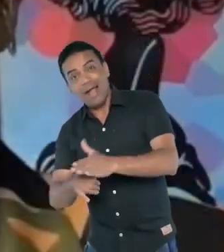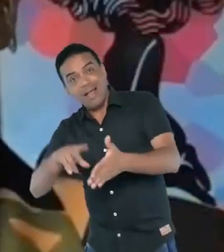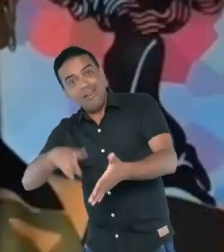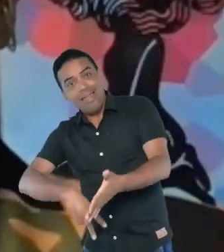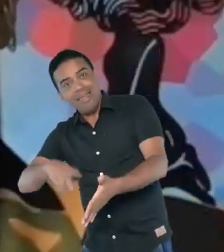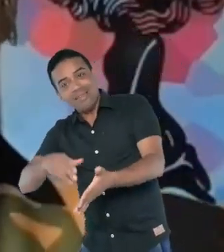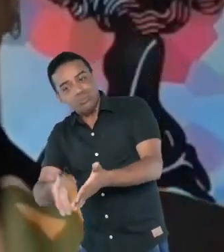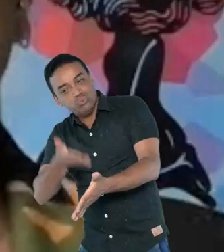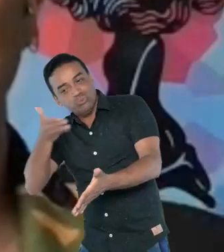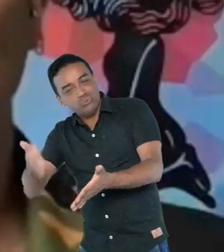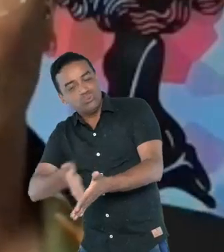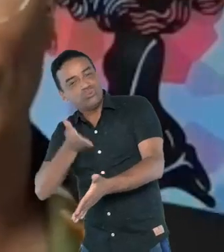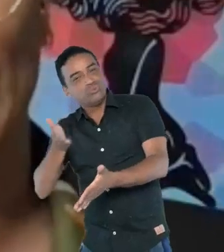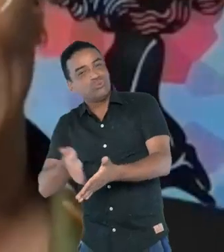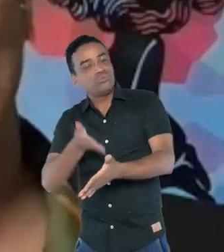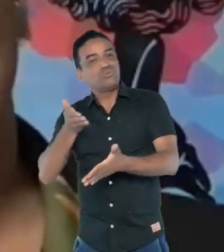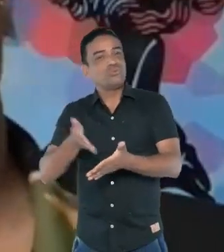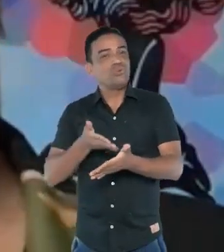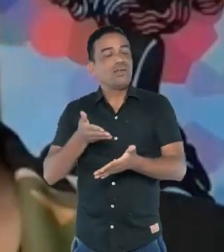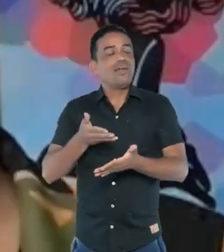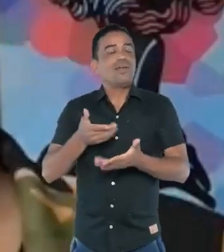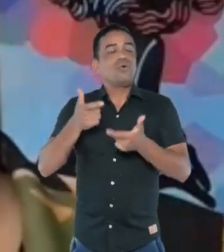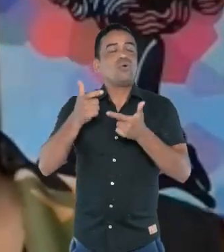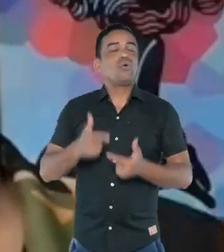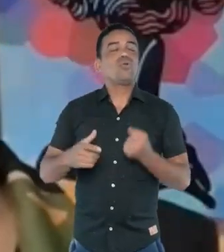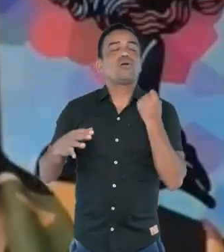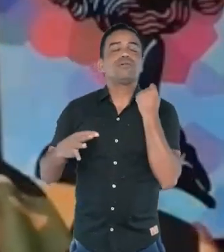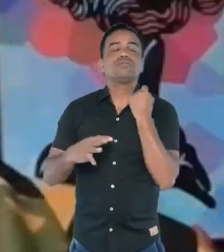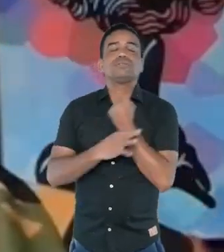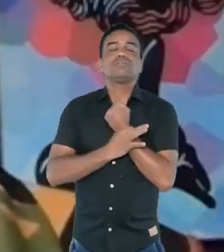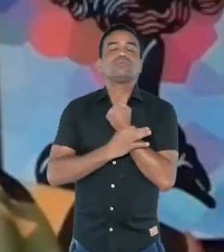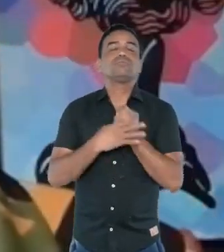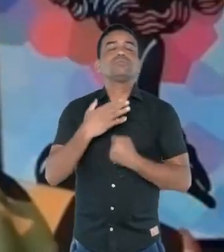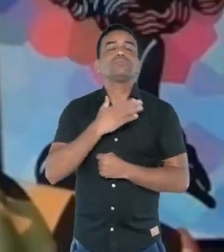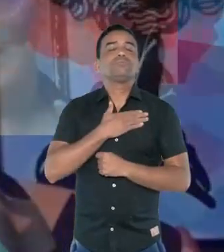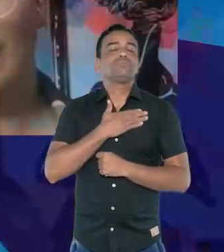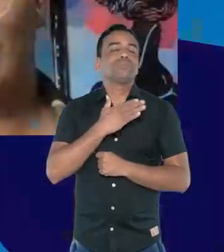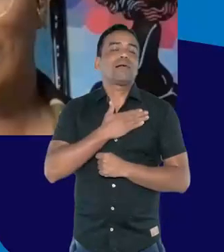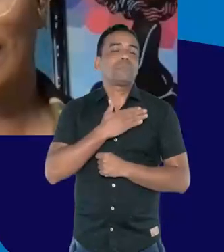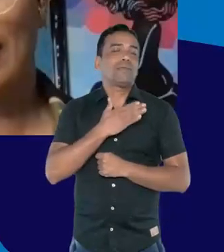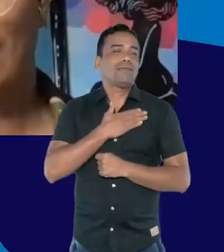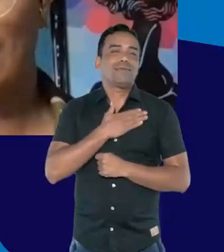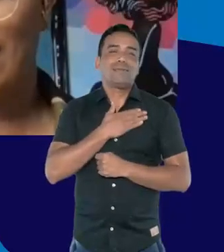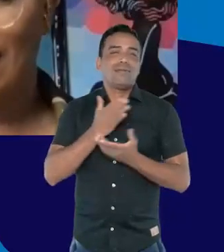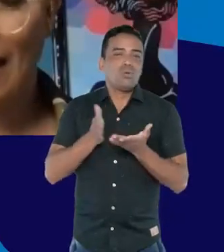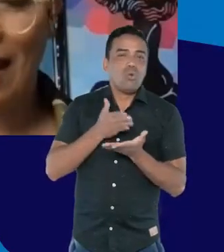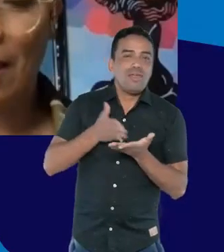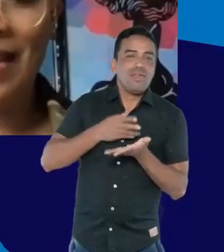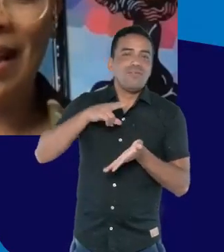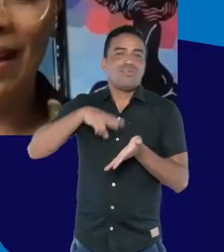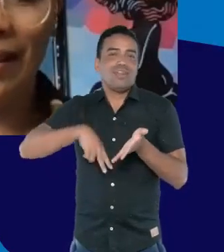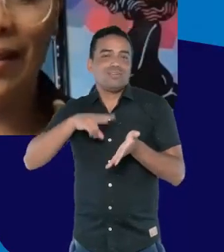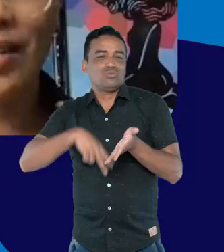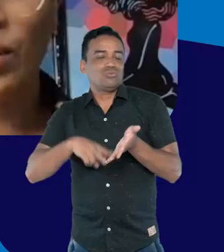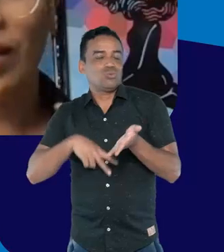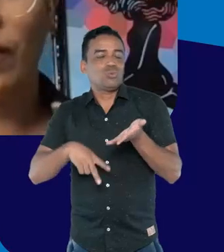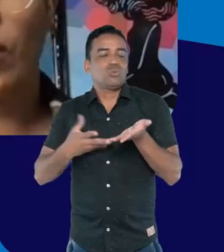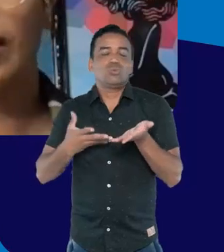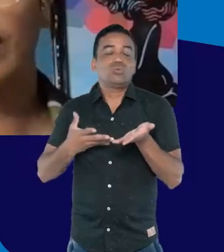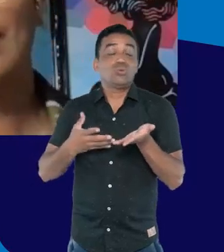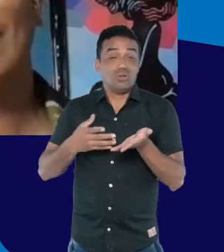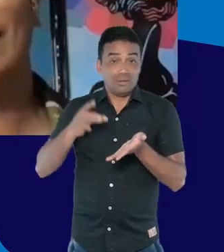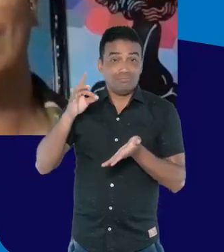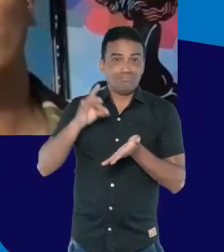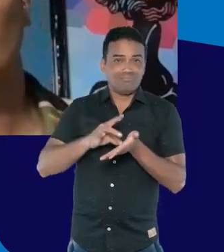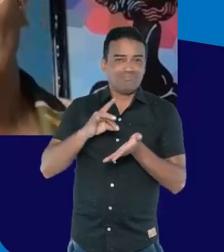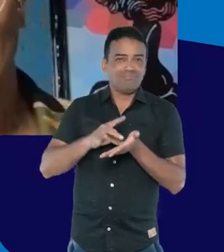era um abrigo, o abrigo tanto naquele espaço, porque a realidade à minha